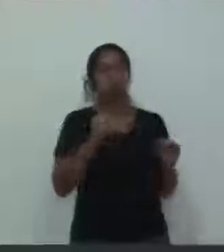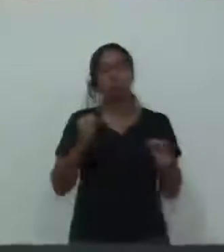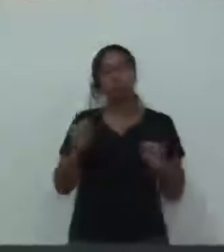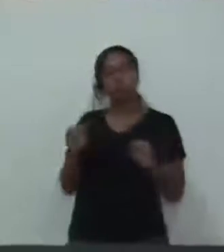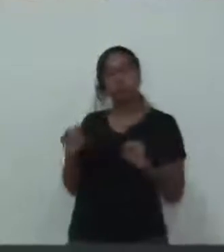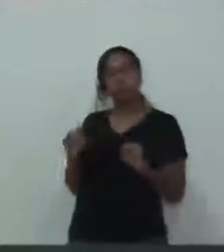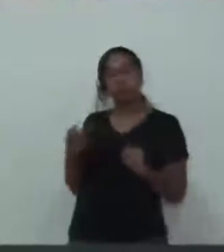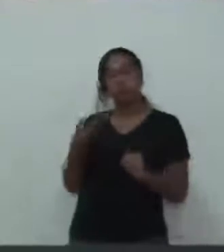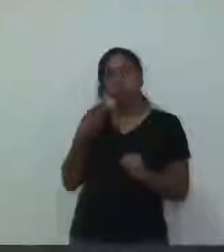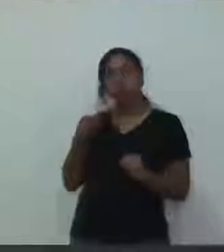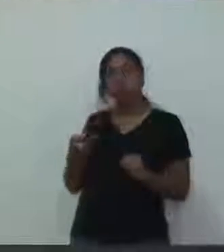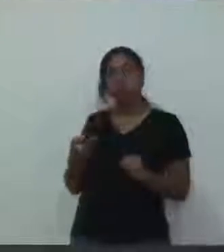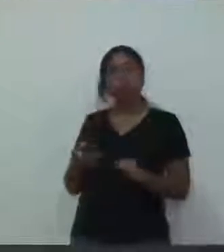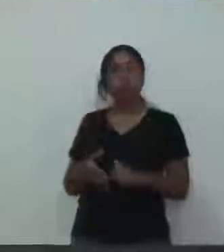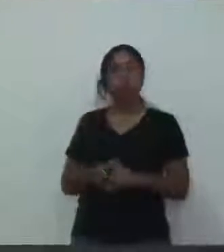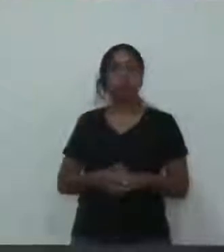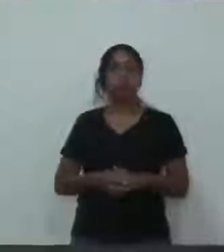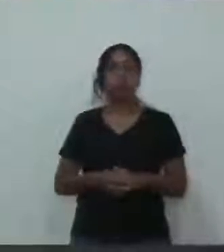vereador.